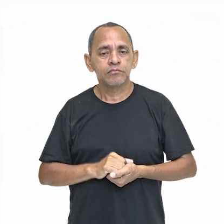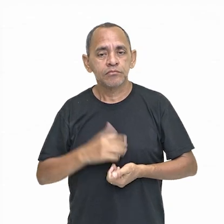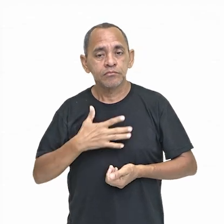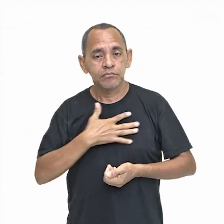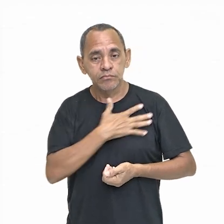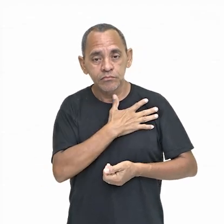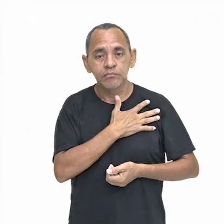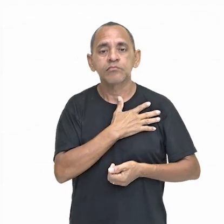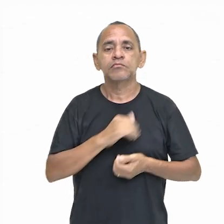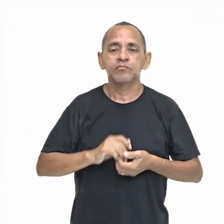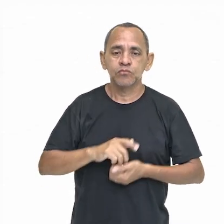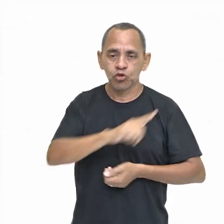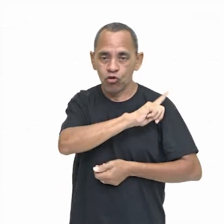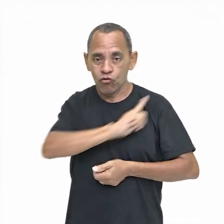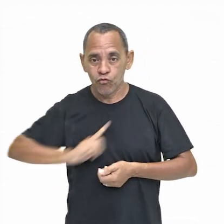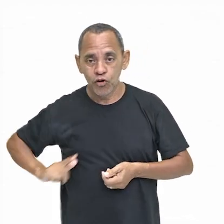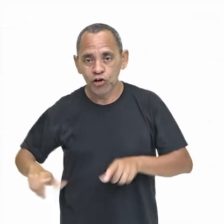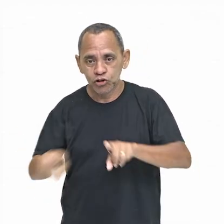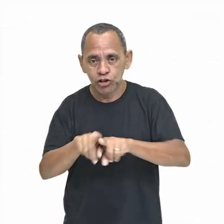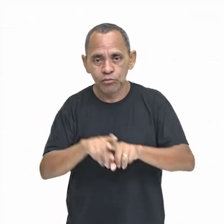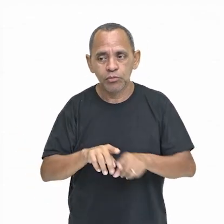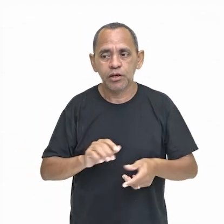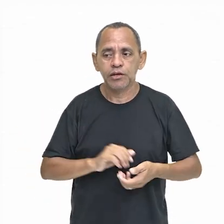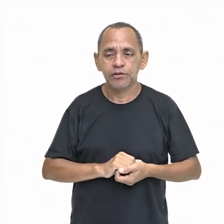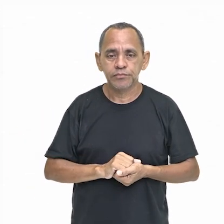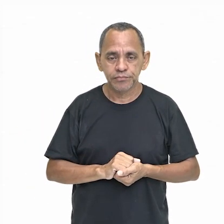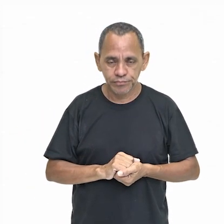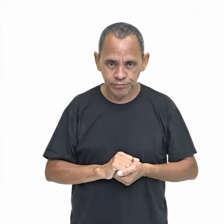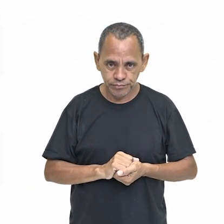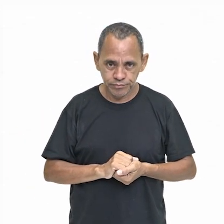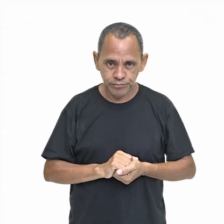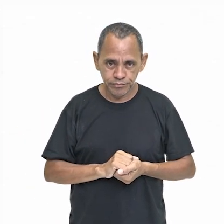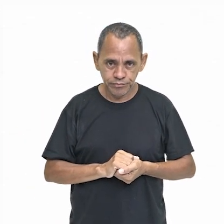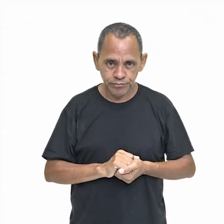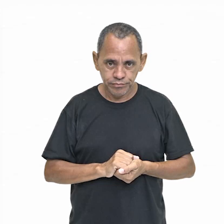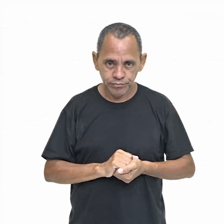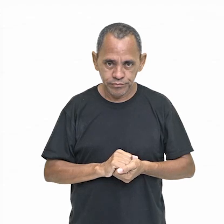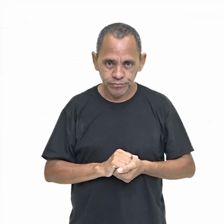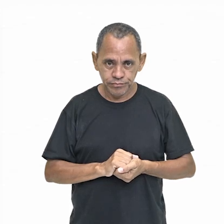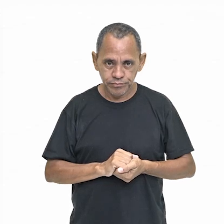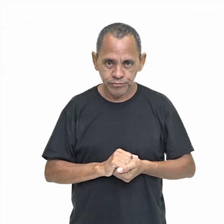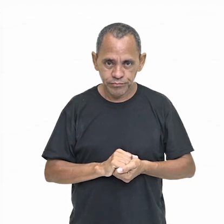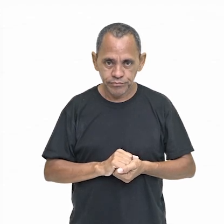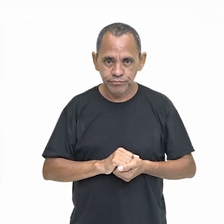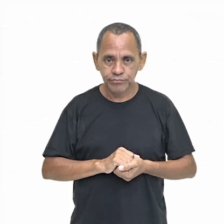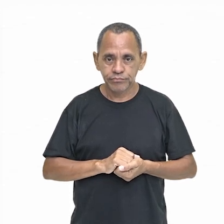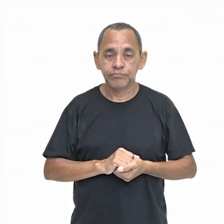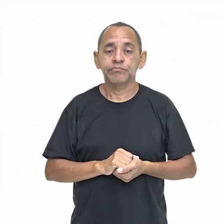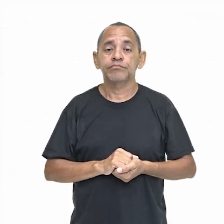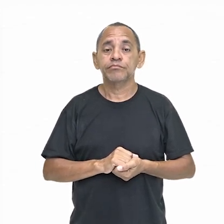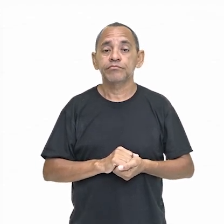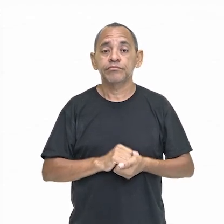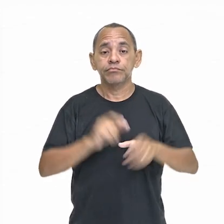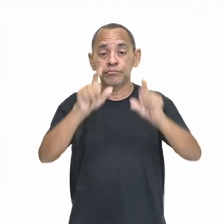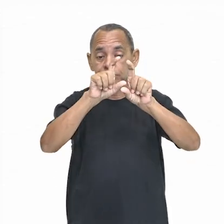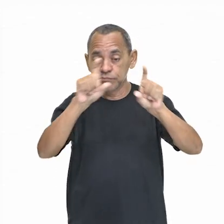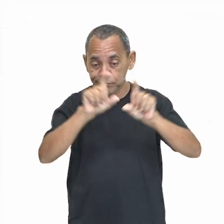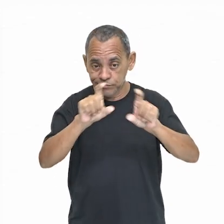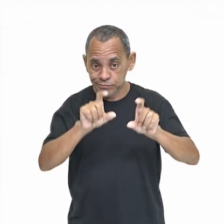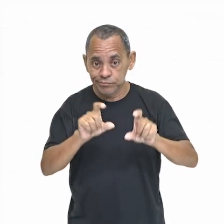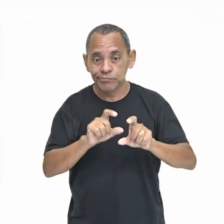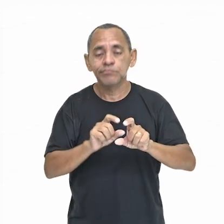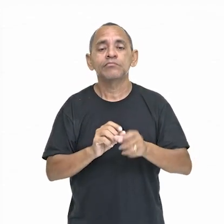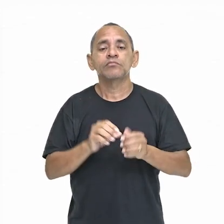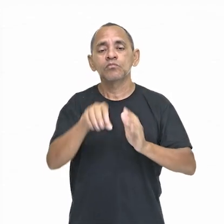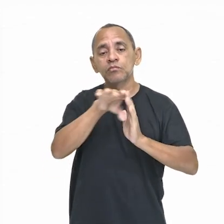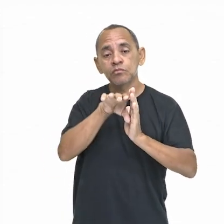são considerados as instituições sociais. Muito bem. Categorias sociais, o que são isso? É um